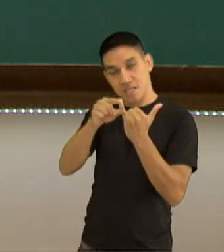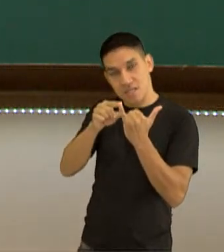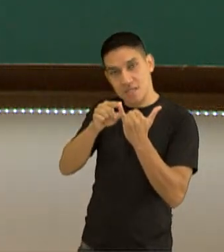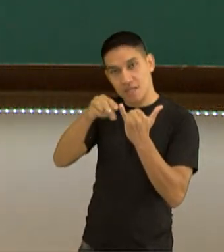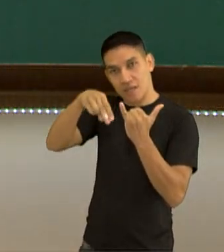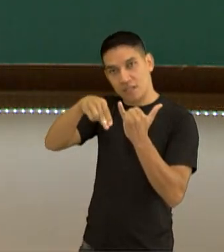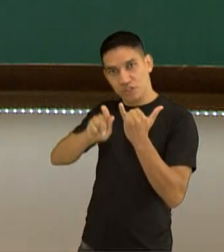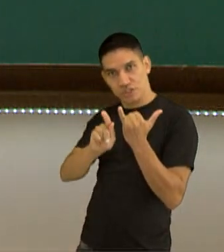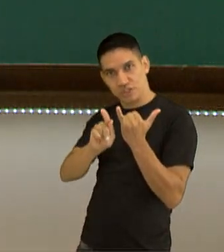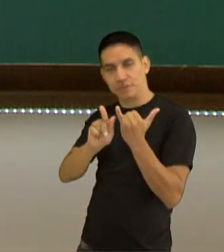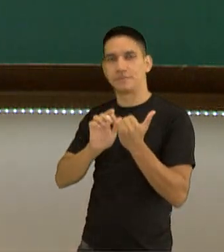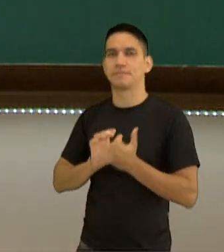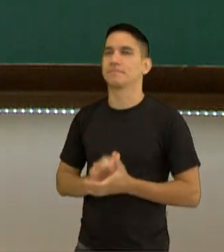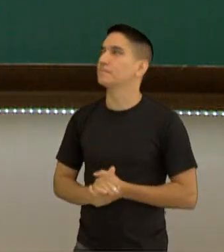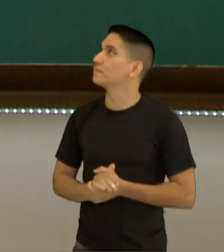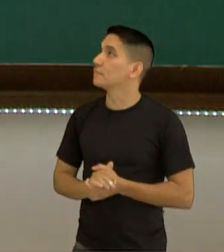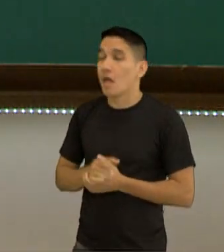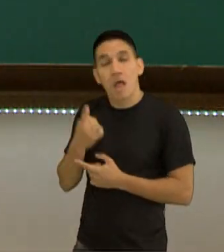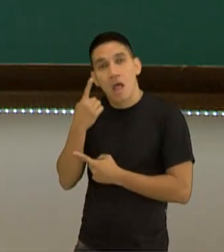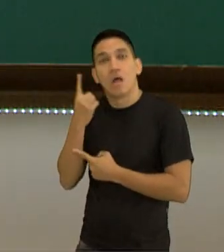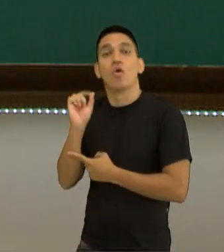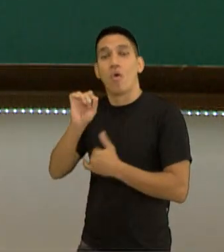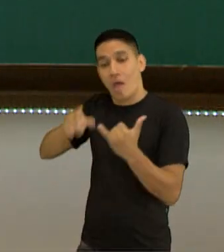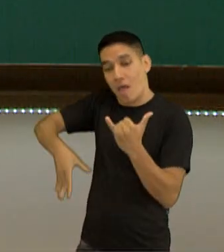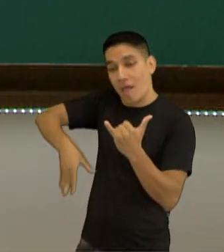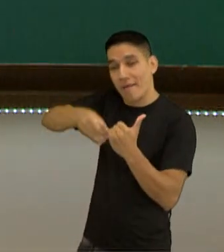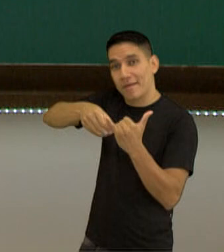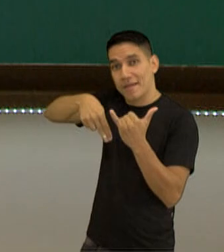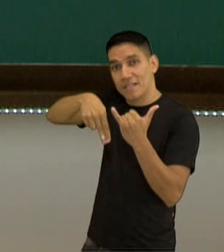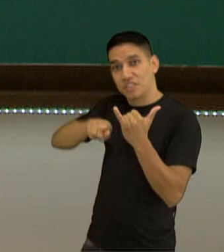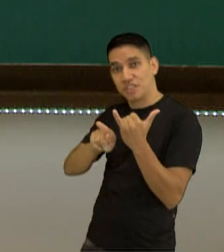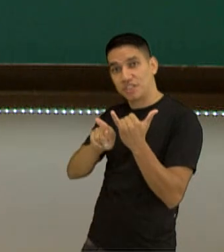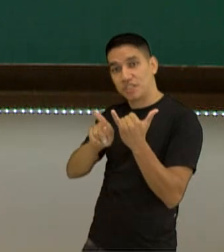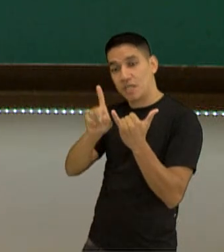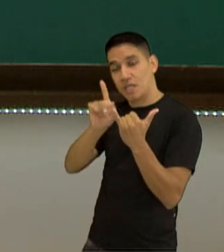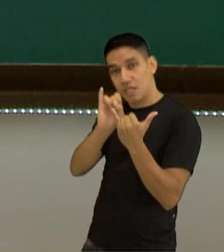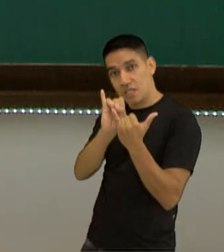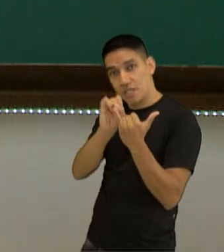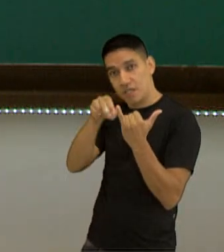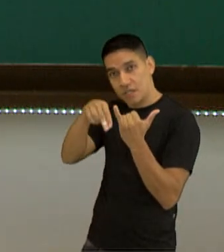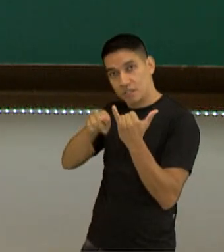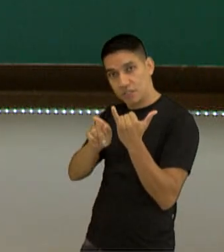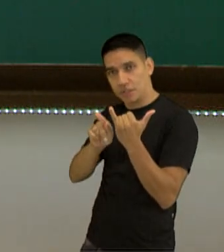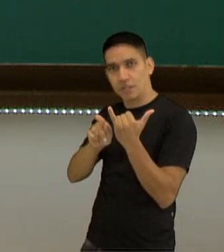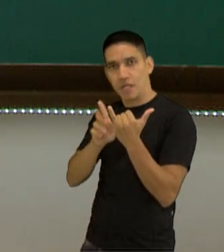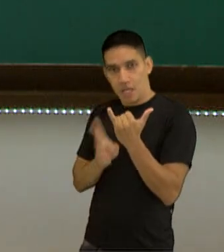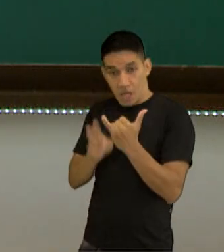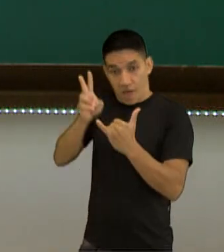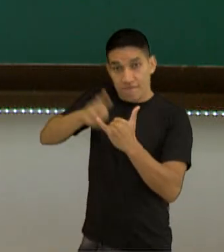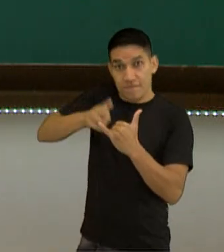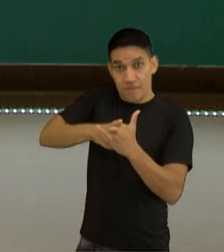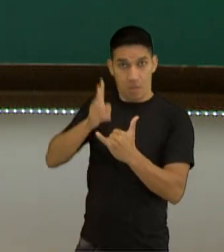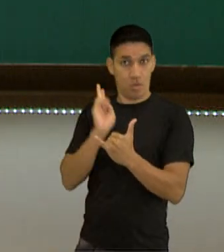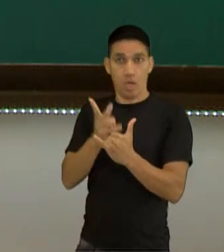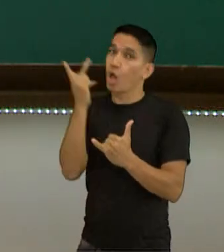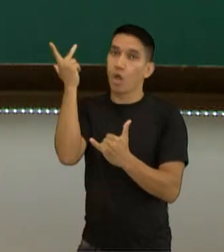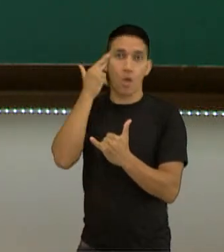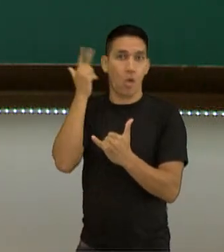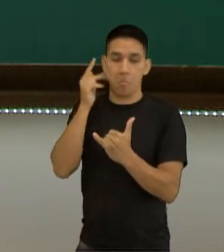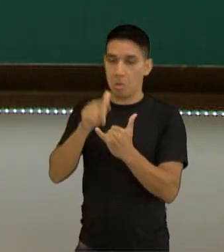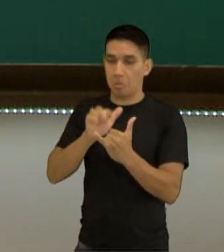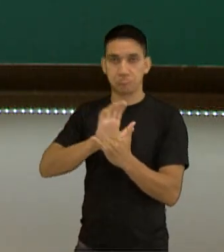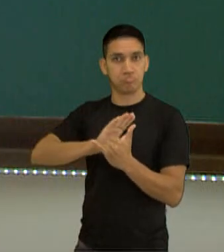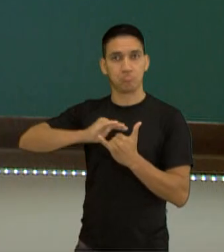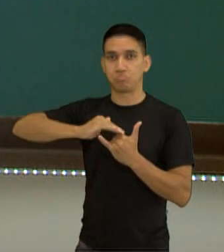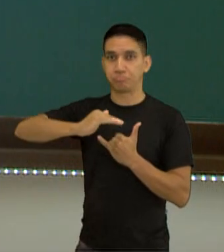destroying. Observem que nós acrescentamos apenas o ing. Mantemos o verbo na sua forma normal, sua escrita